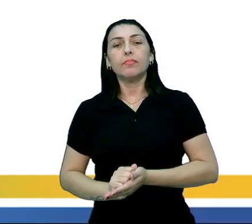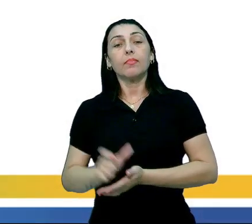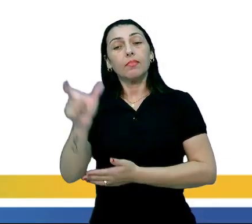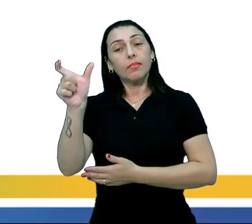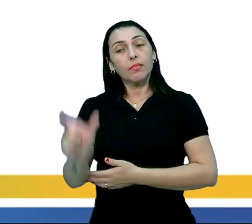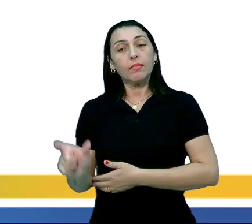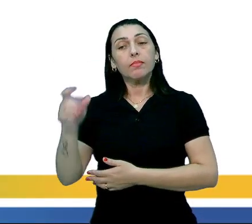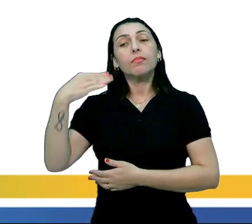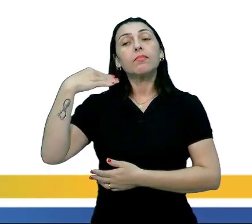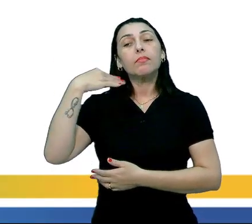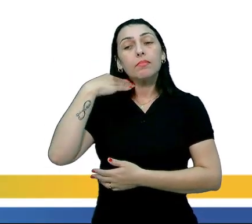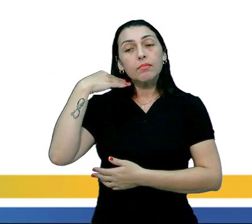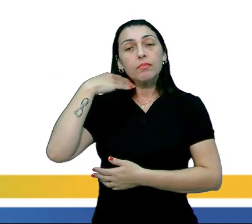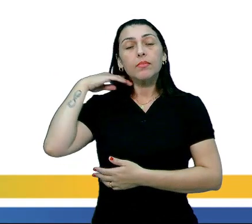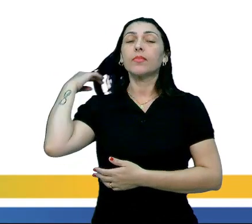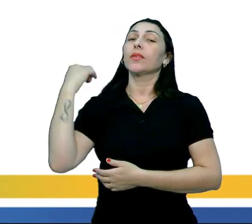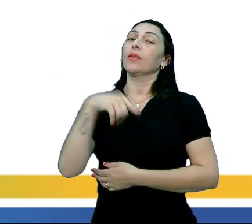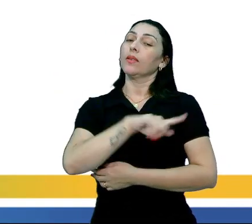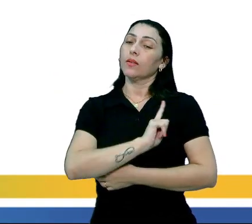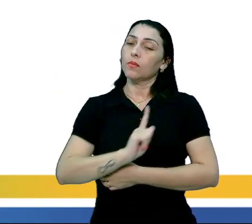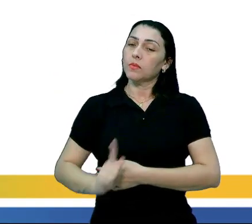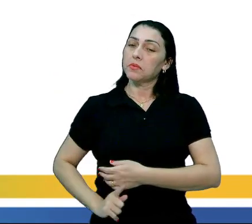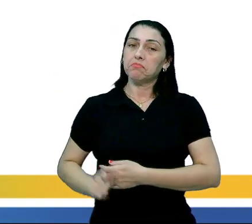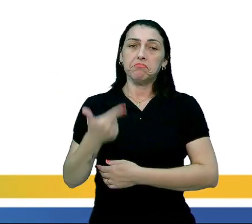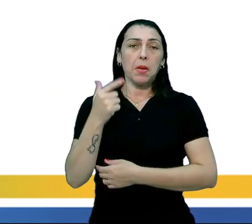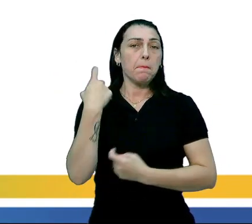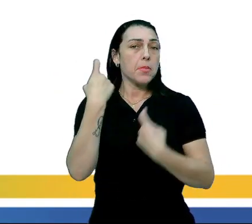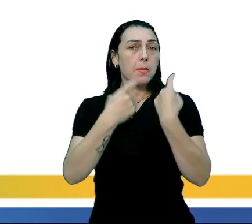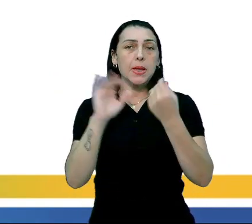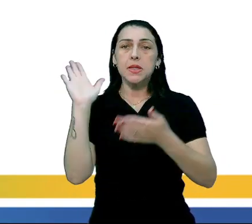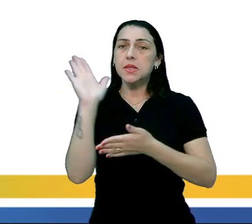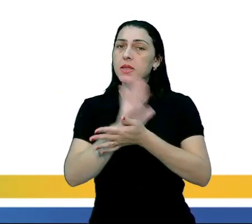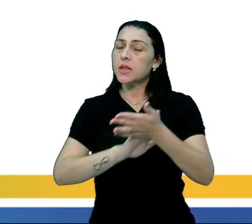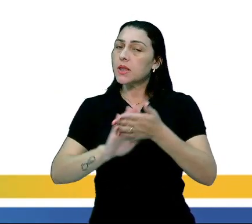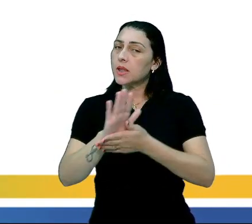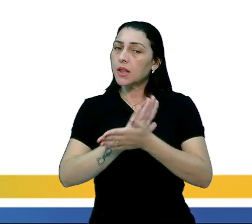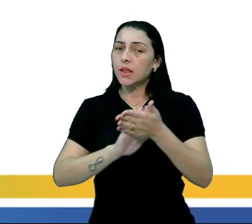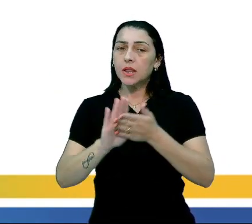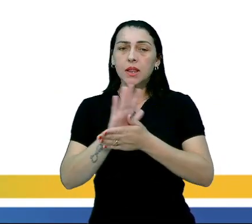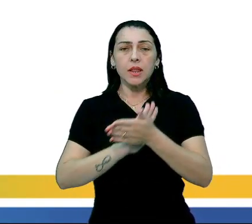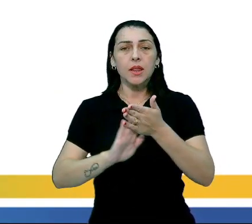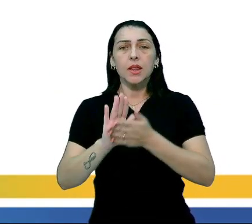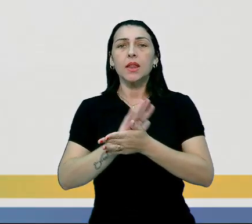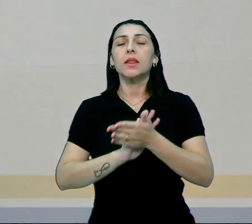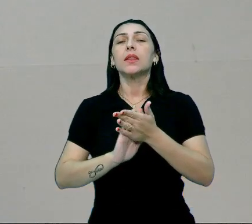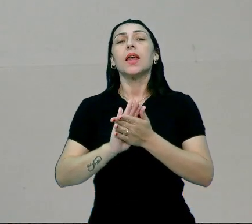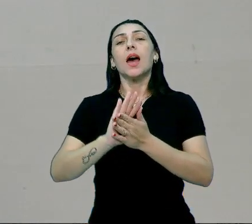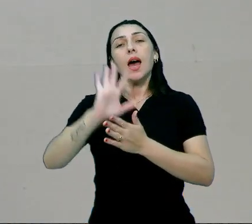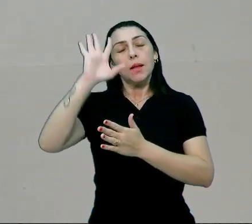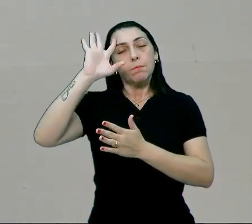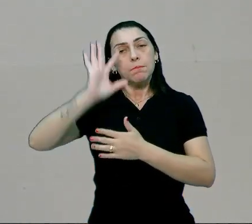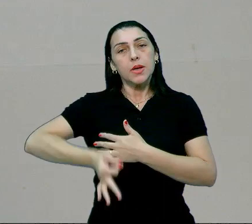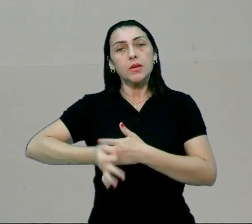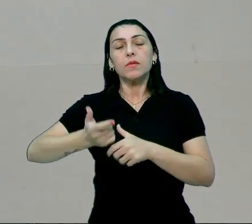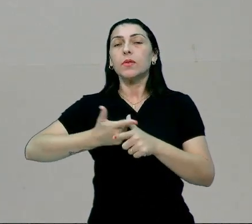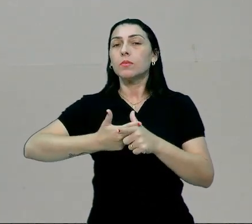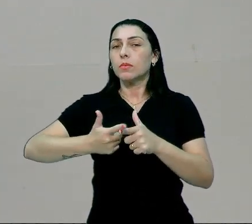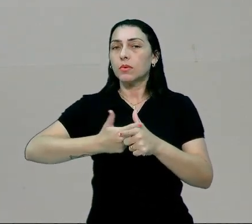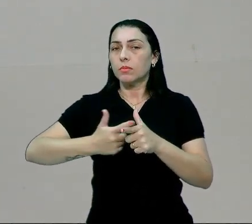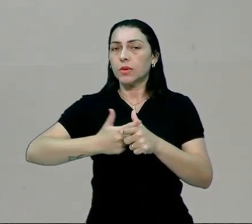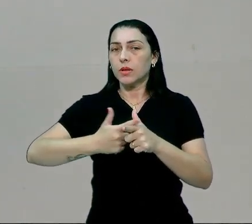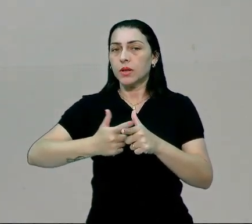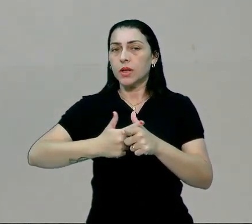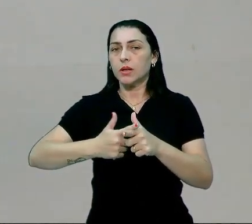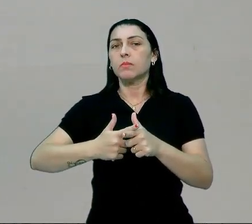Ele diz assim, os banqueiros e os governos não têm demonstrado nenhuma sensibilidade para resolver o problema. Então, é